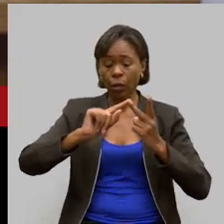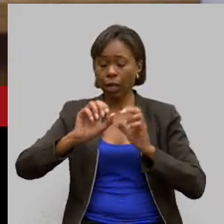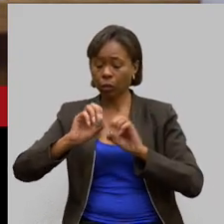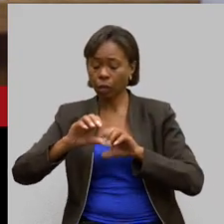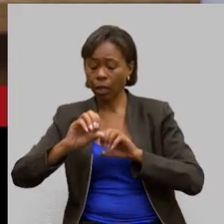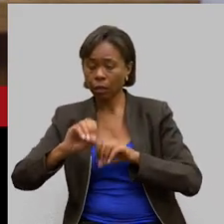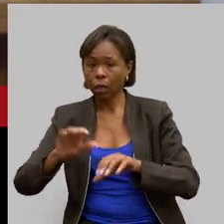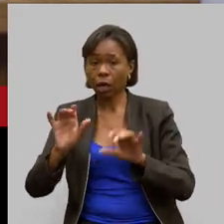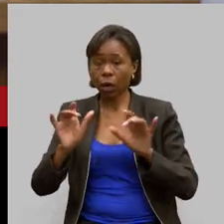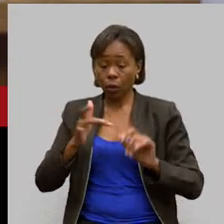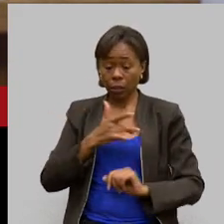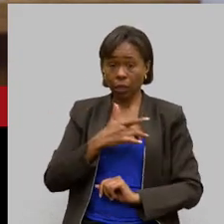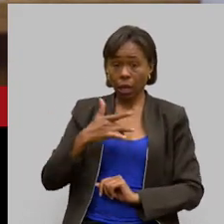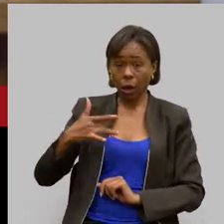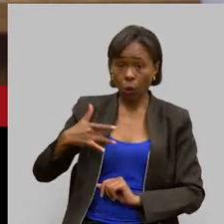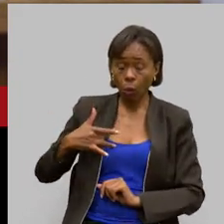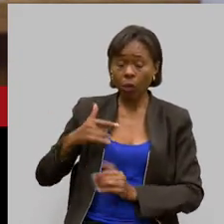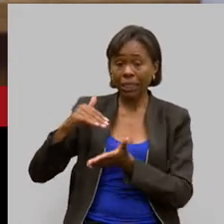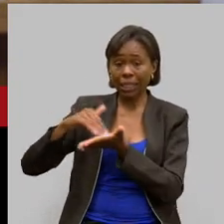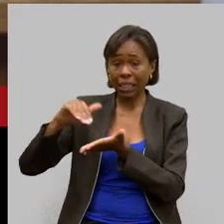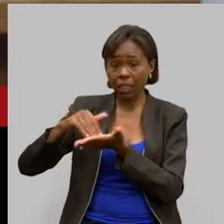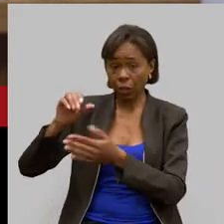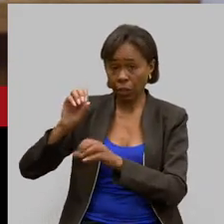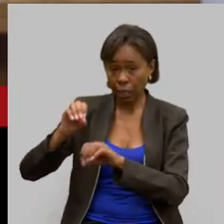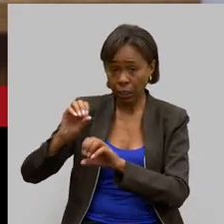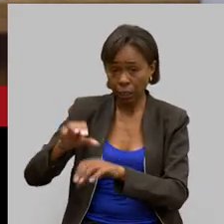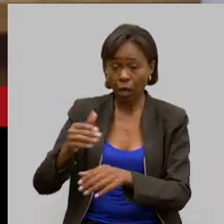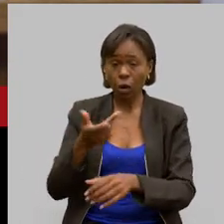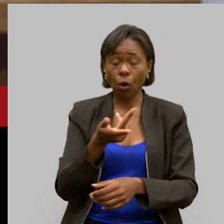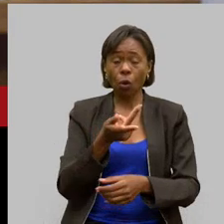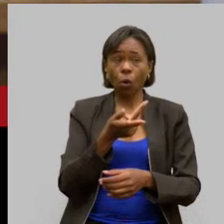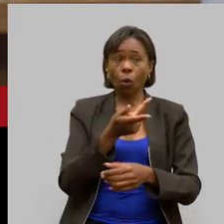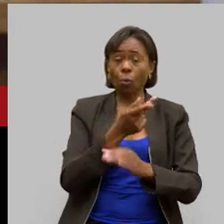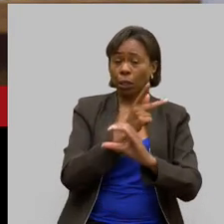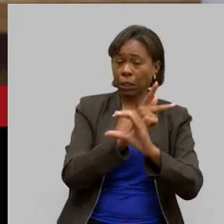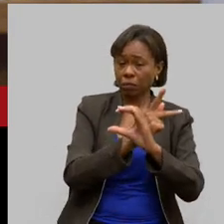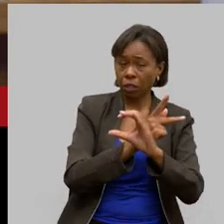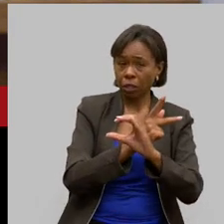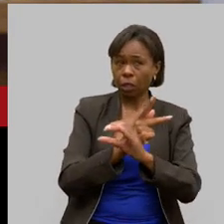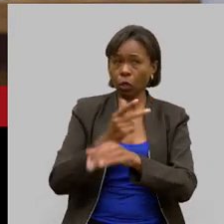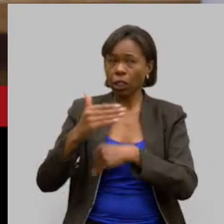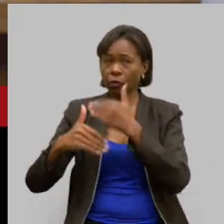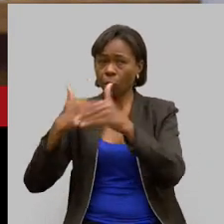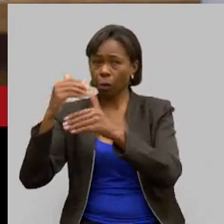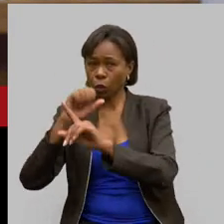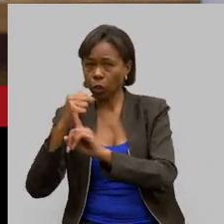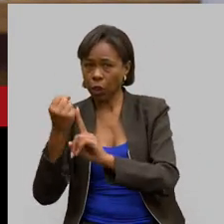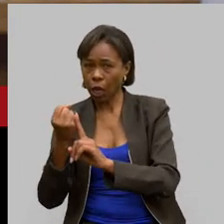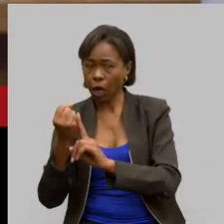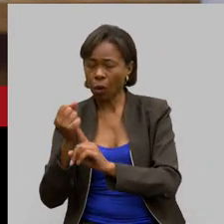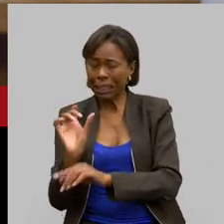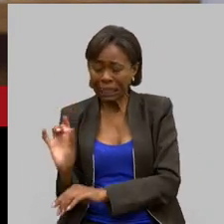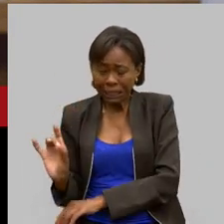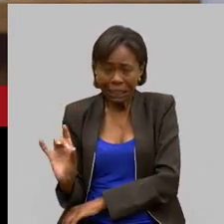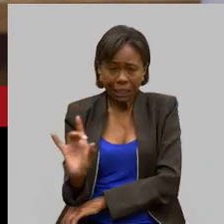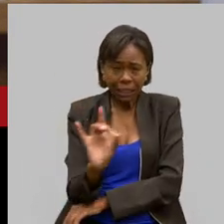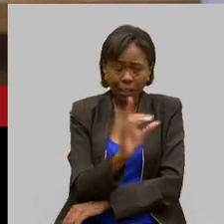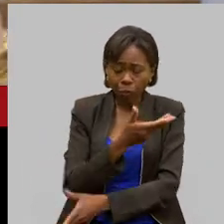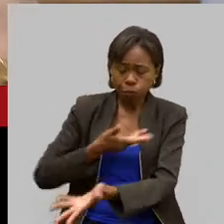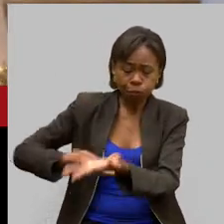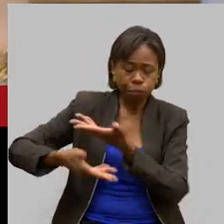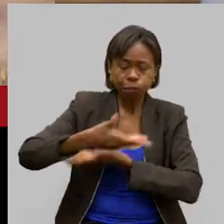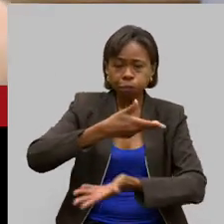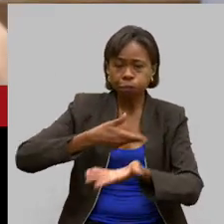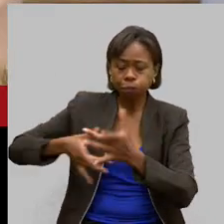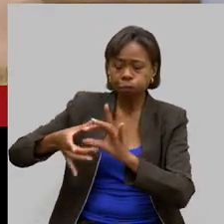Saúde cag Polícia Civil e Desenvolvimento Social para implementar realmente as políticas públicas que já temos ou